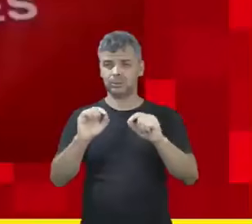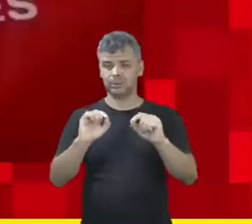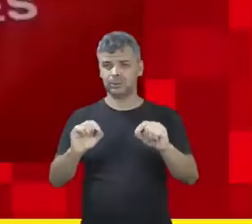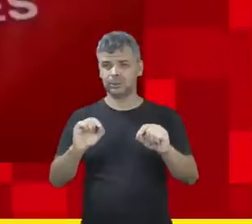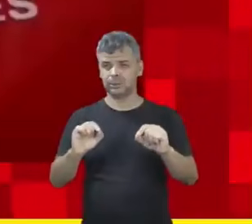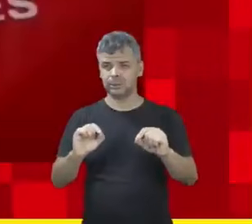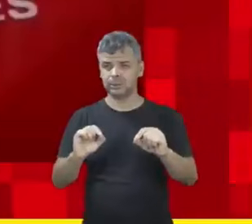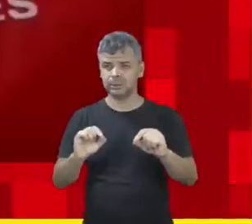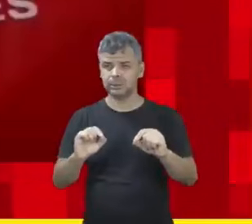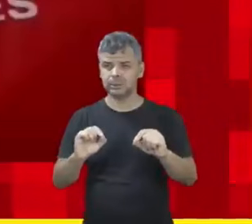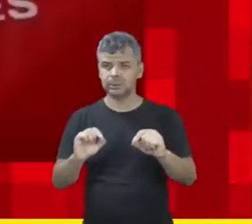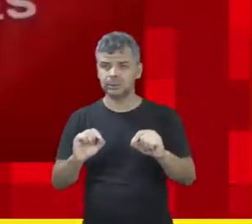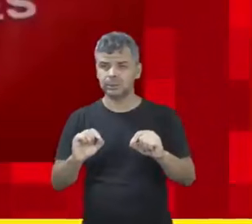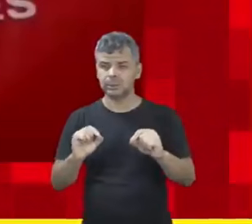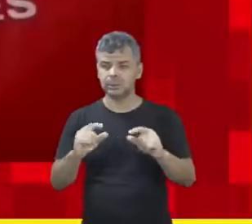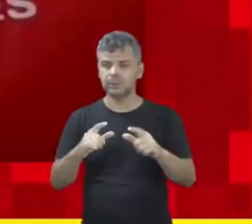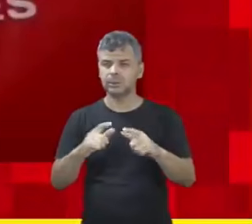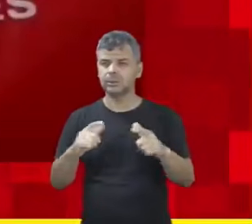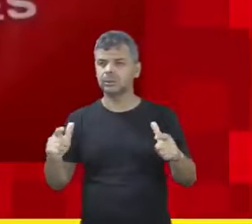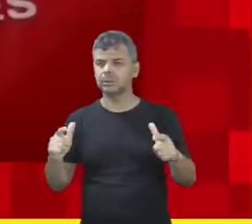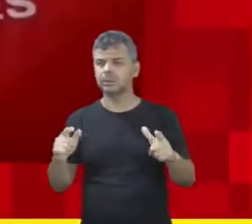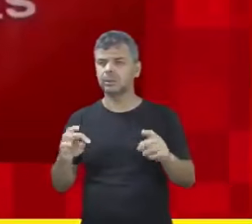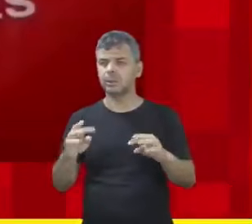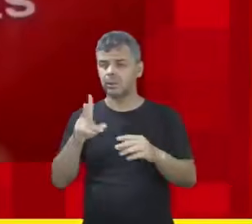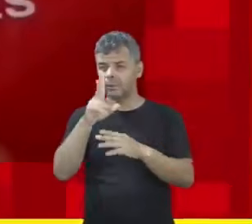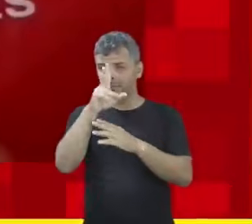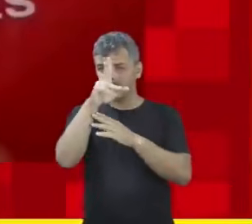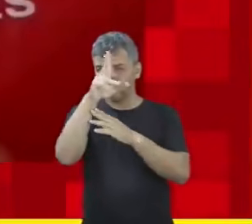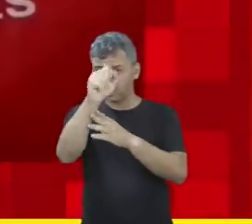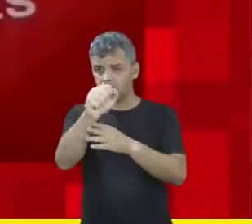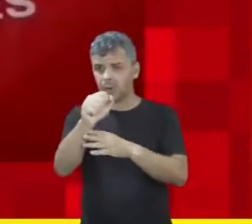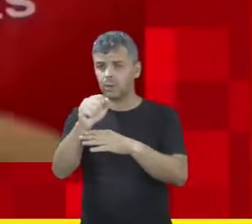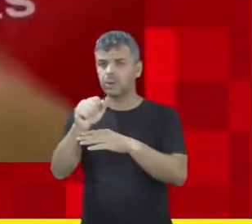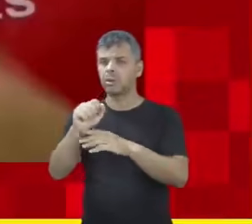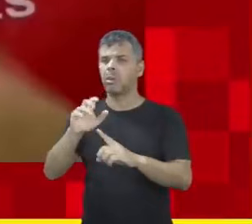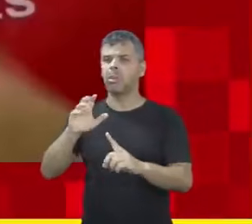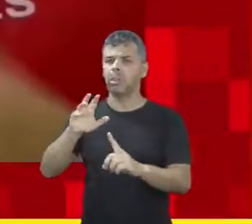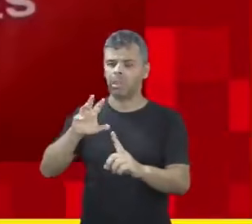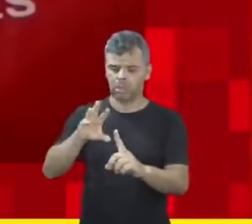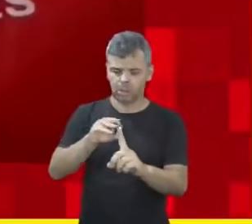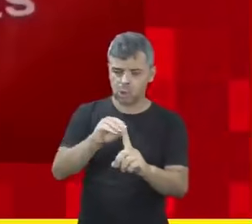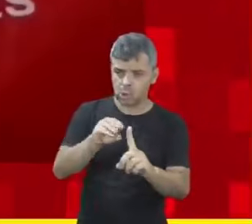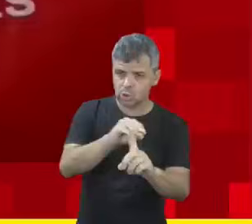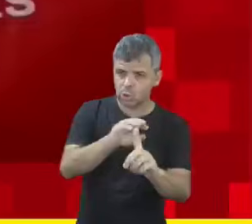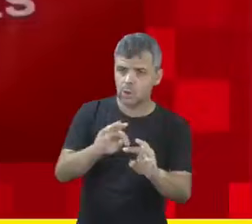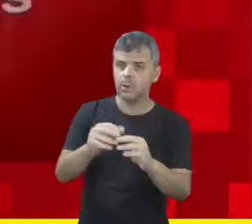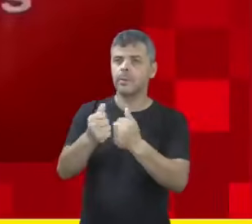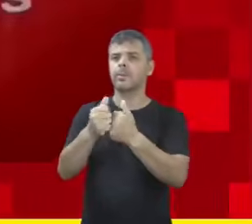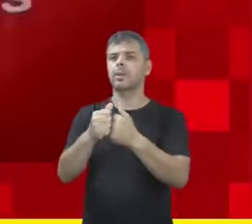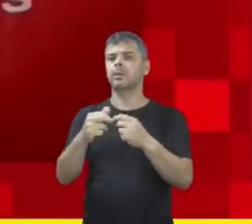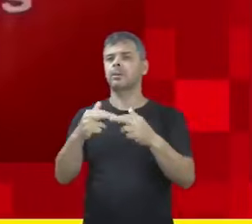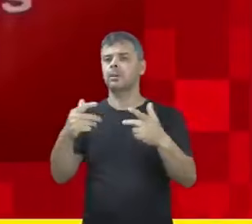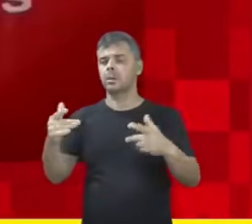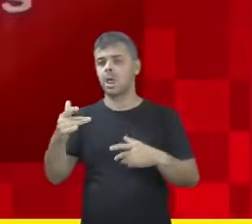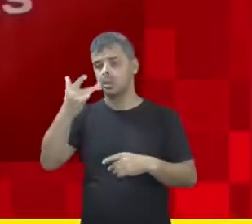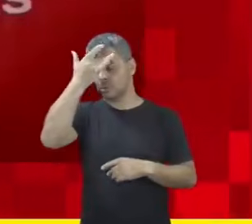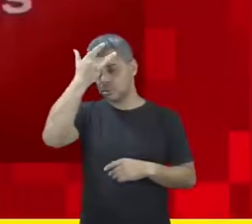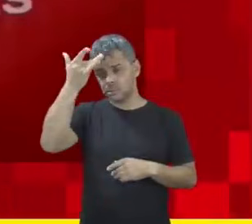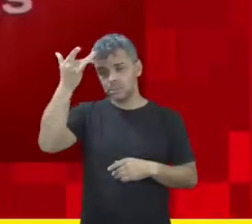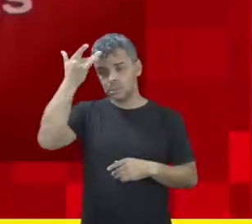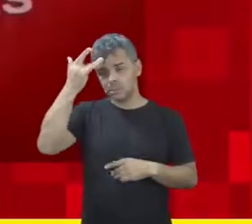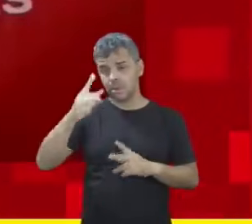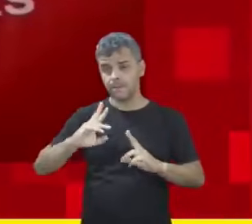questão muito mais forte do assédio, da própria questão mesmo de saúde mental, e a